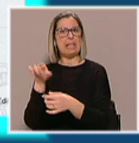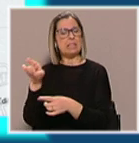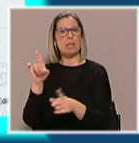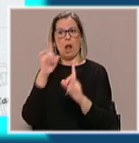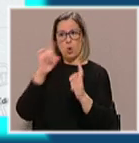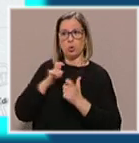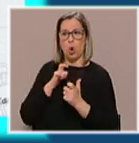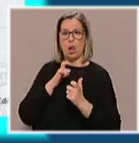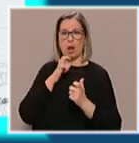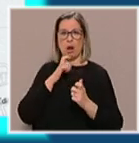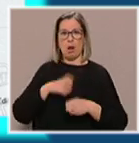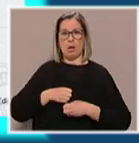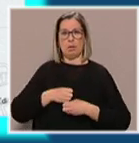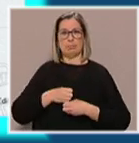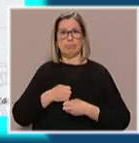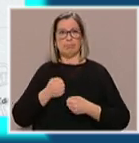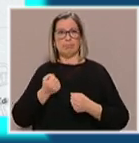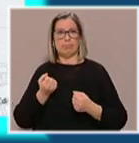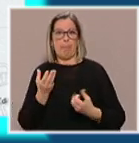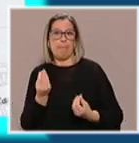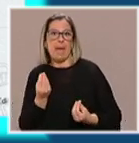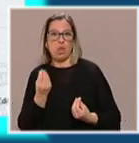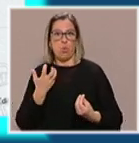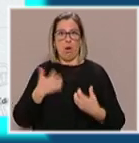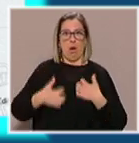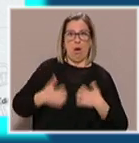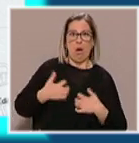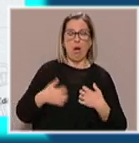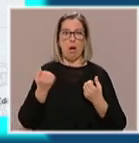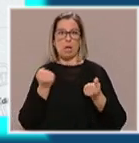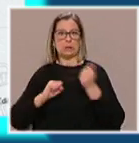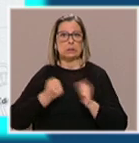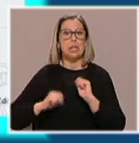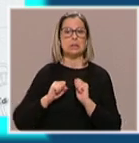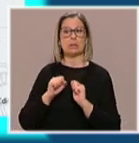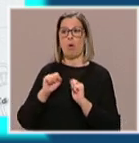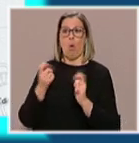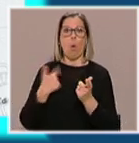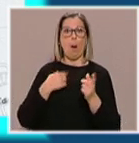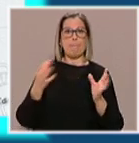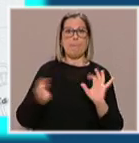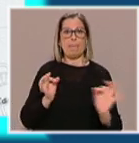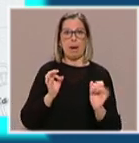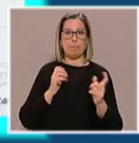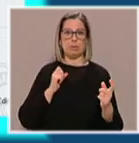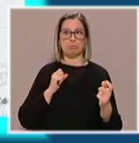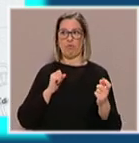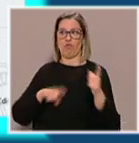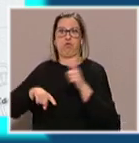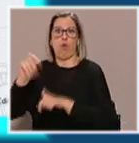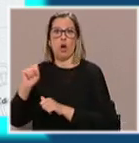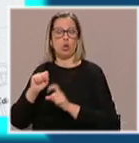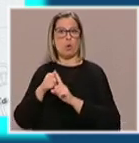o medo, a ansiedade, preparando-nos para lutarmos ou fugirmos. Por exemplo, vamos ver